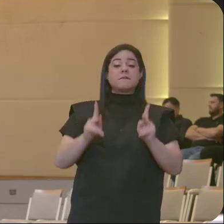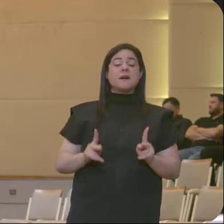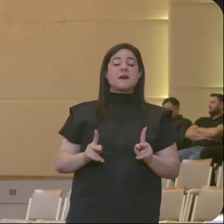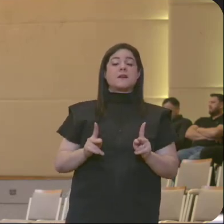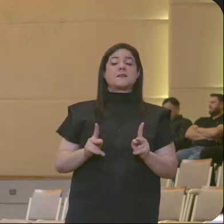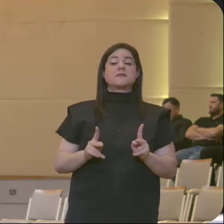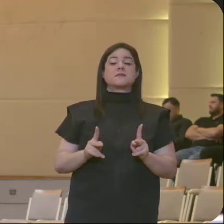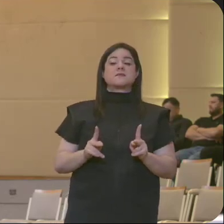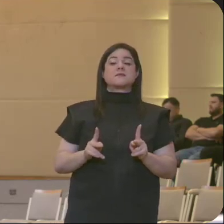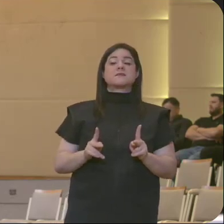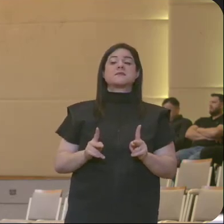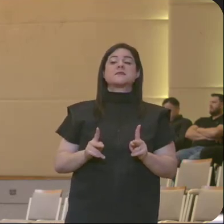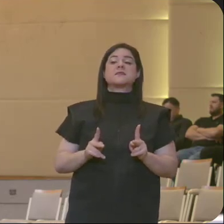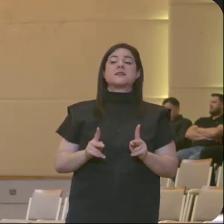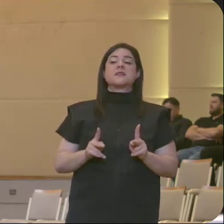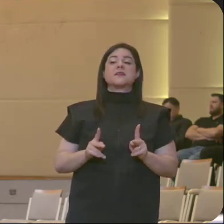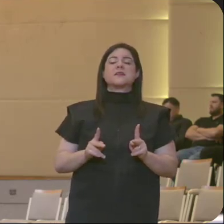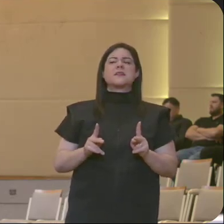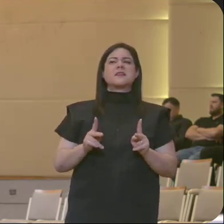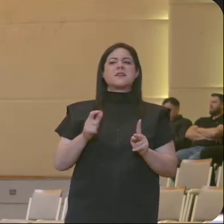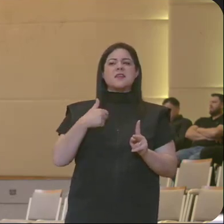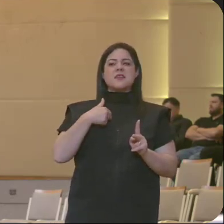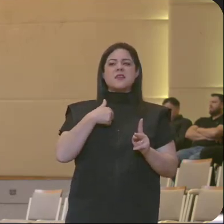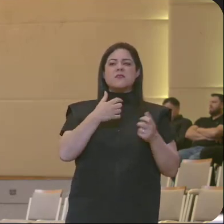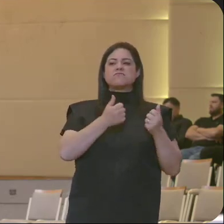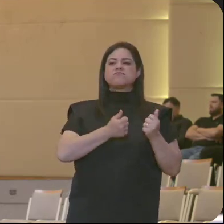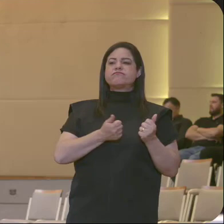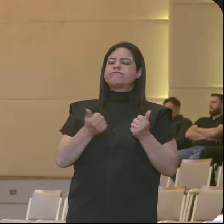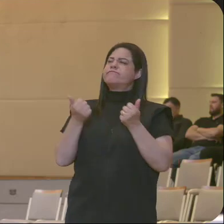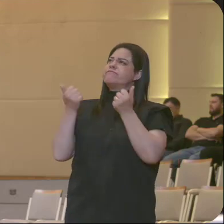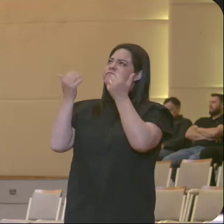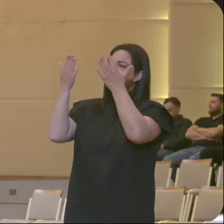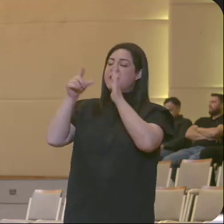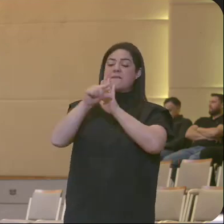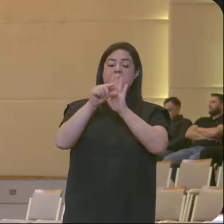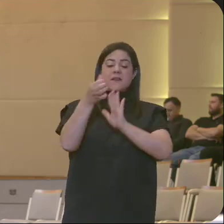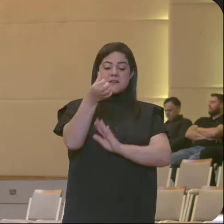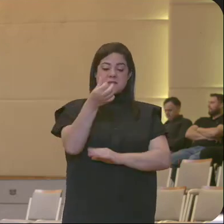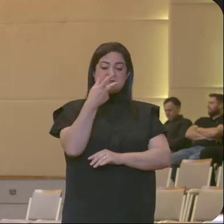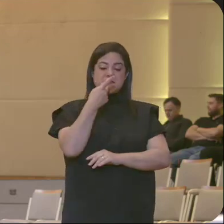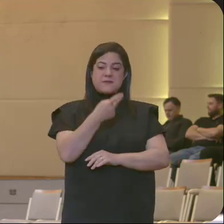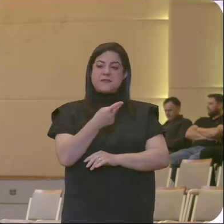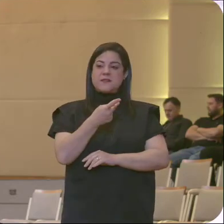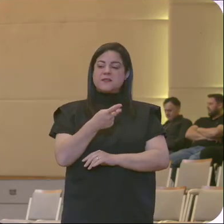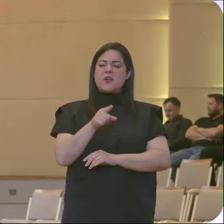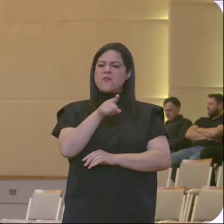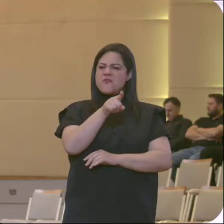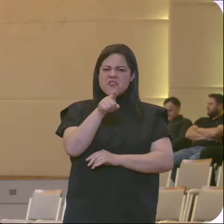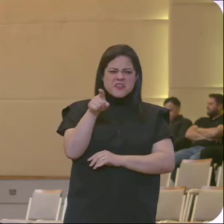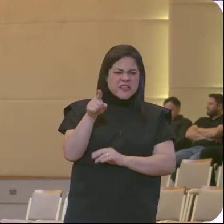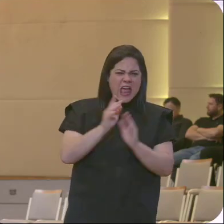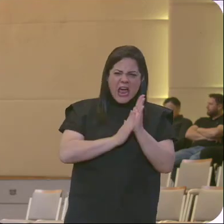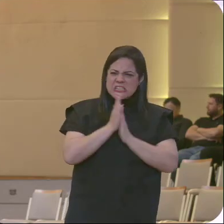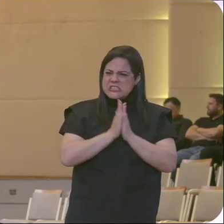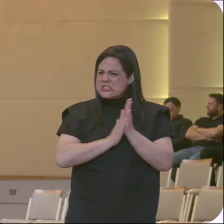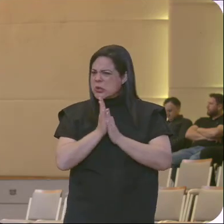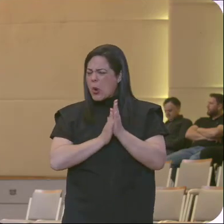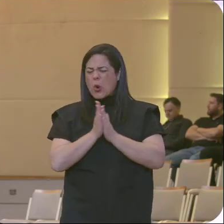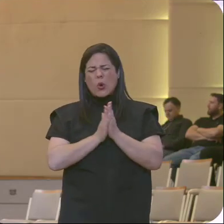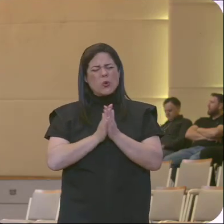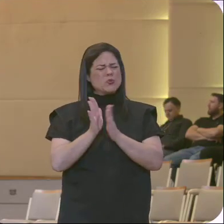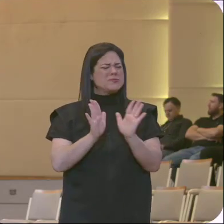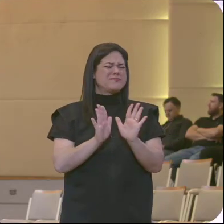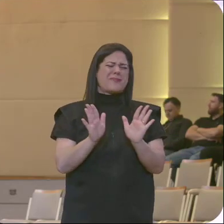da entrega. Como assim a paz da entrega? Verso 6 diz assim: não andem ansiosos por